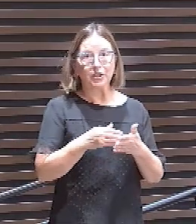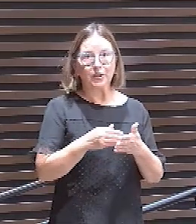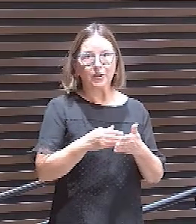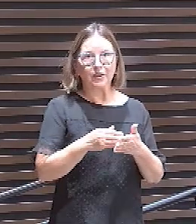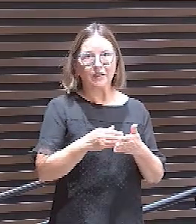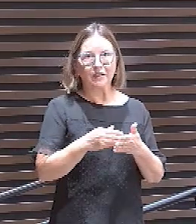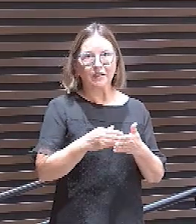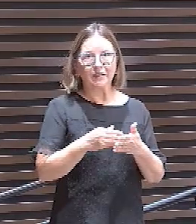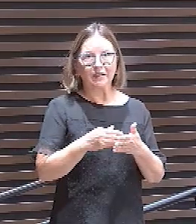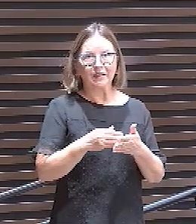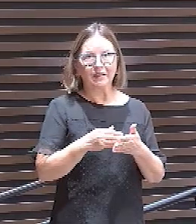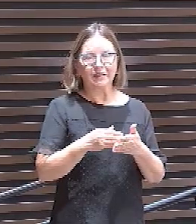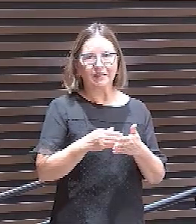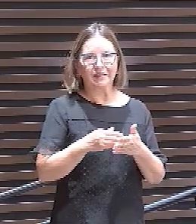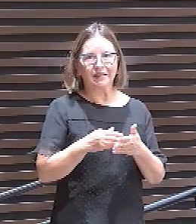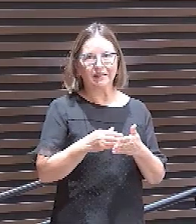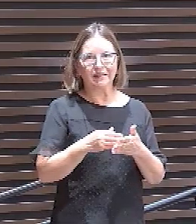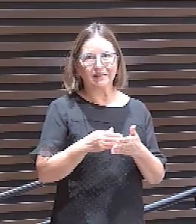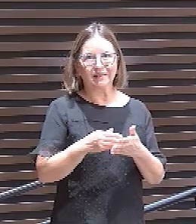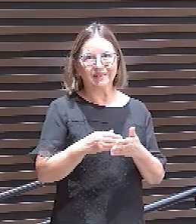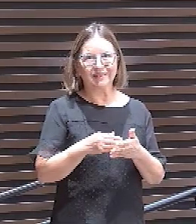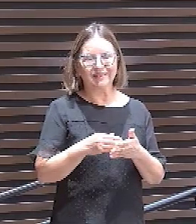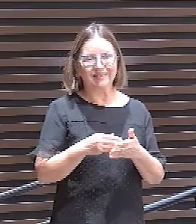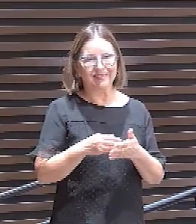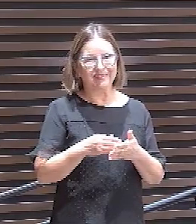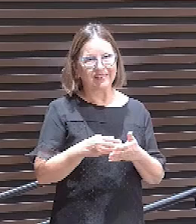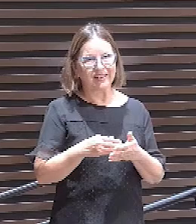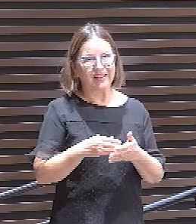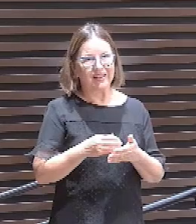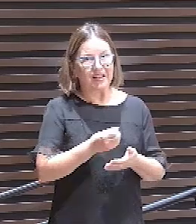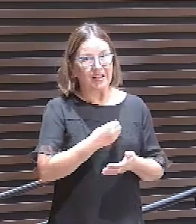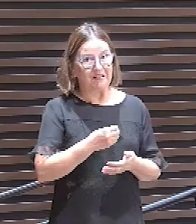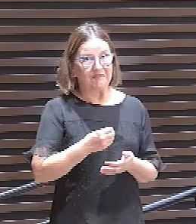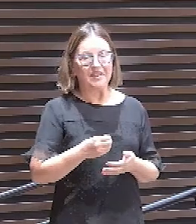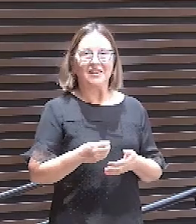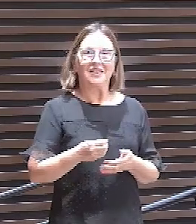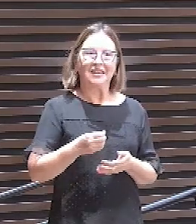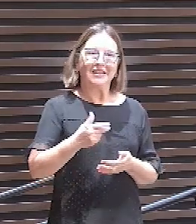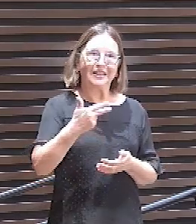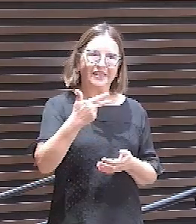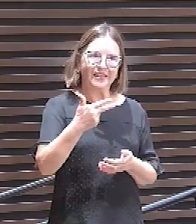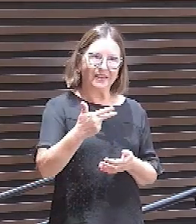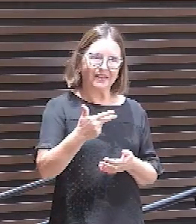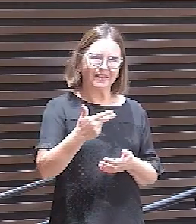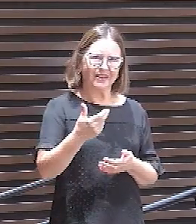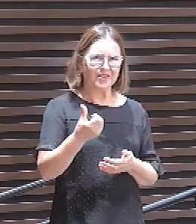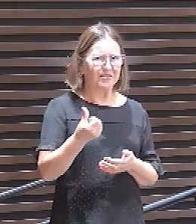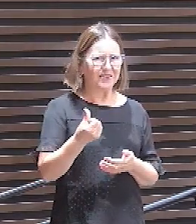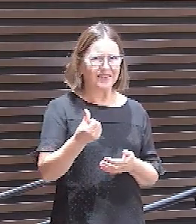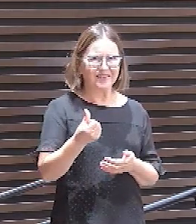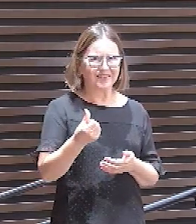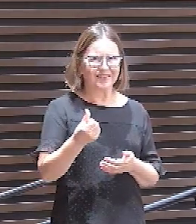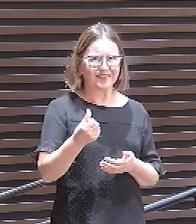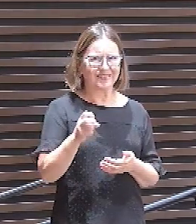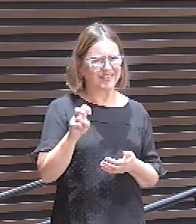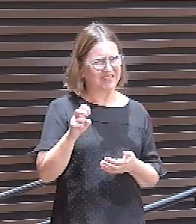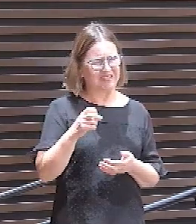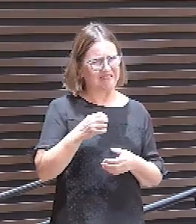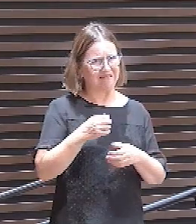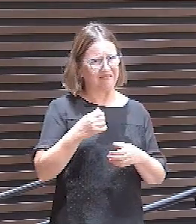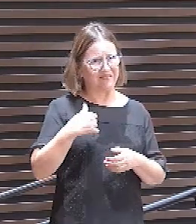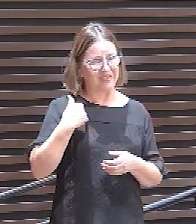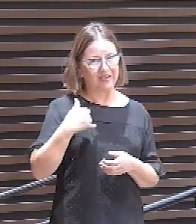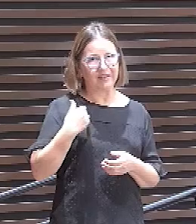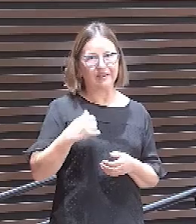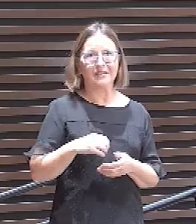365 anos. E andou Enoque com Deus, e já não era,